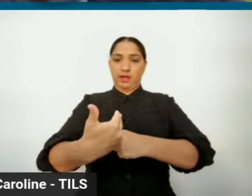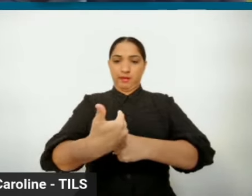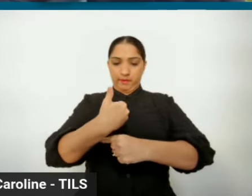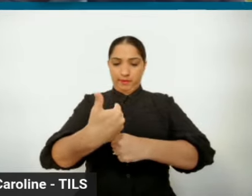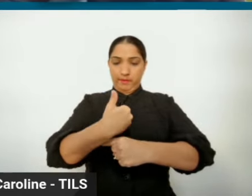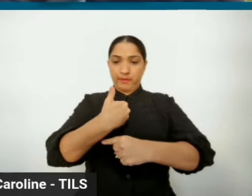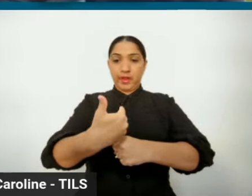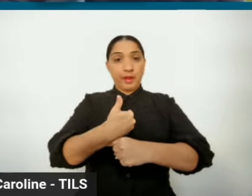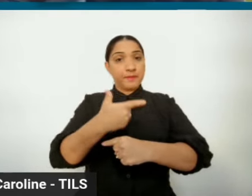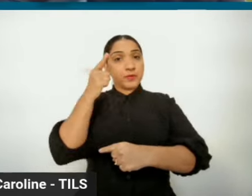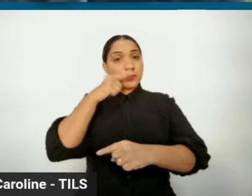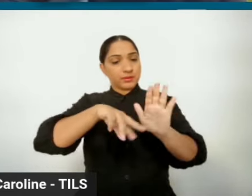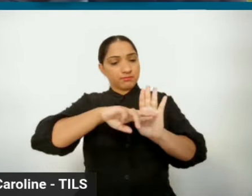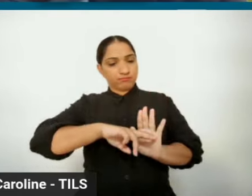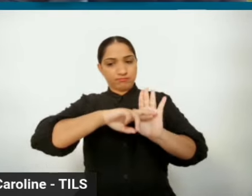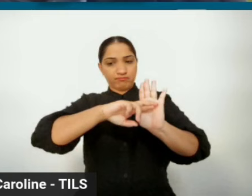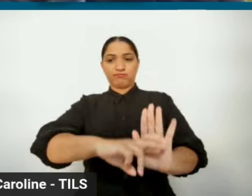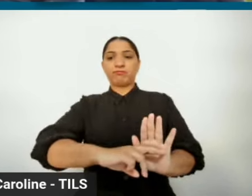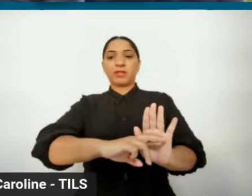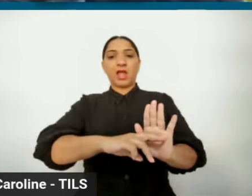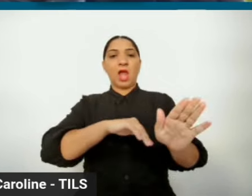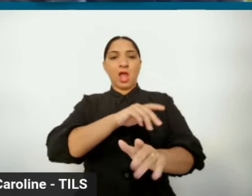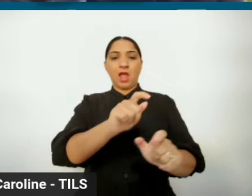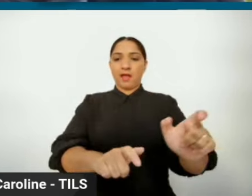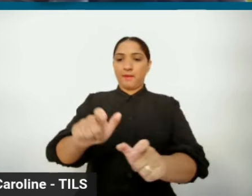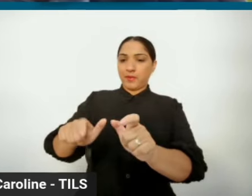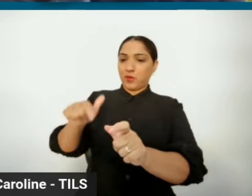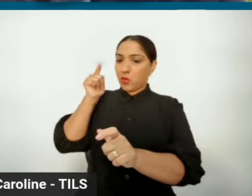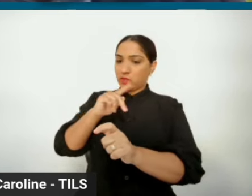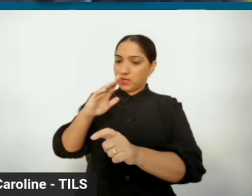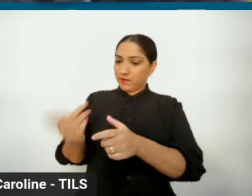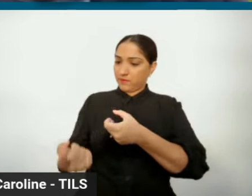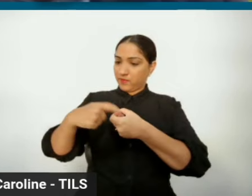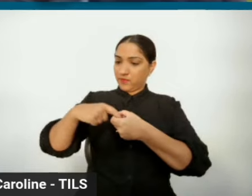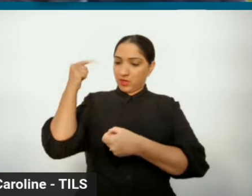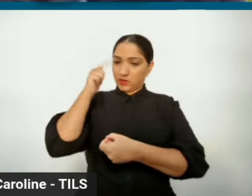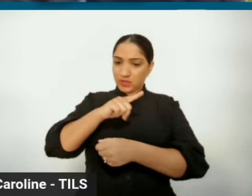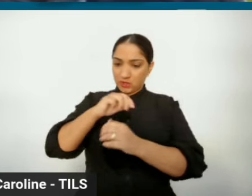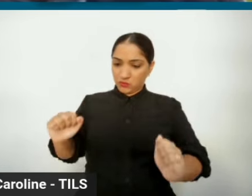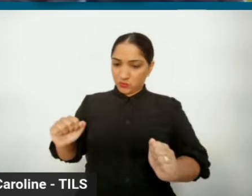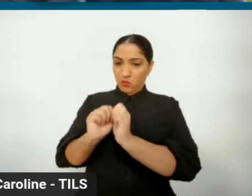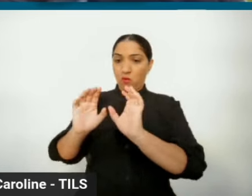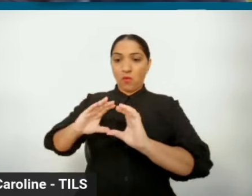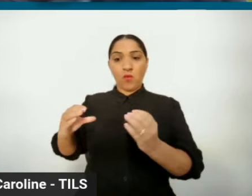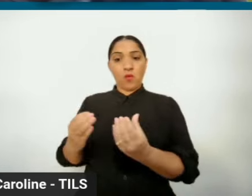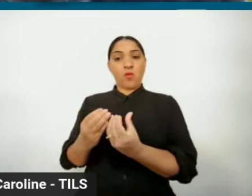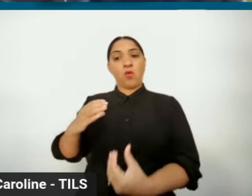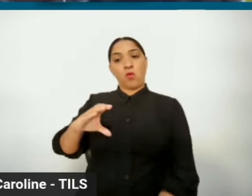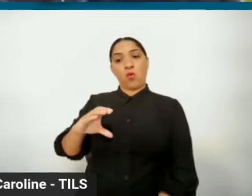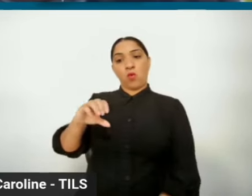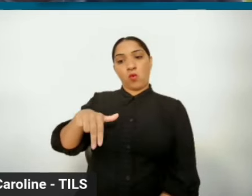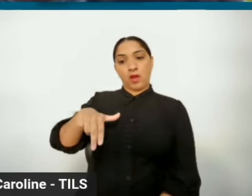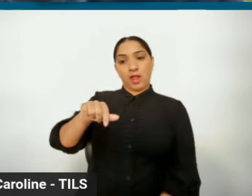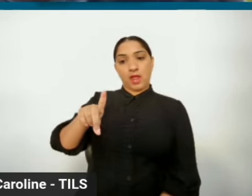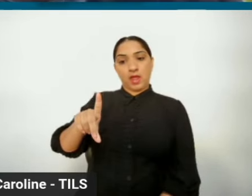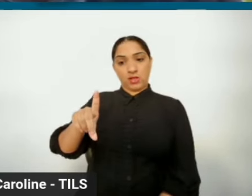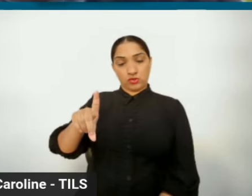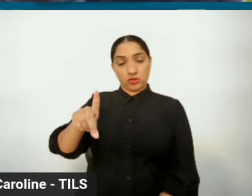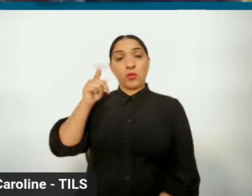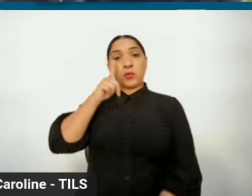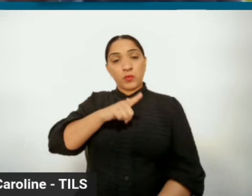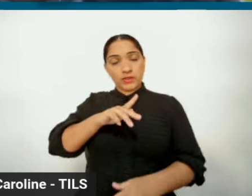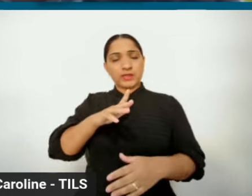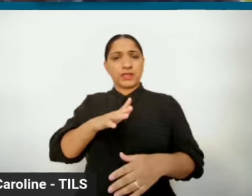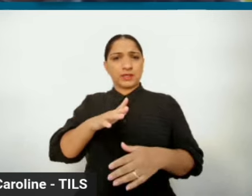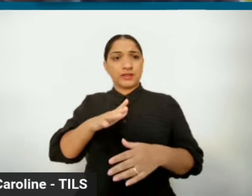representativas das pessoas com deficiência, a retomada do CONAD, para que a gente possa consolidar